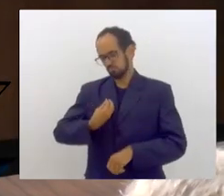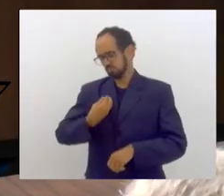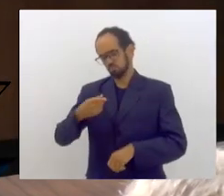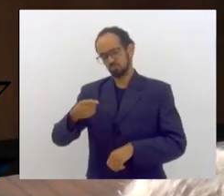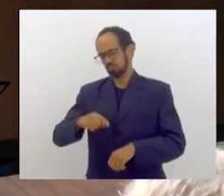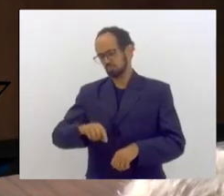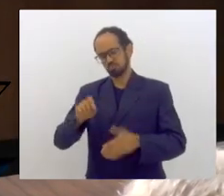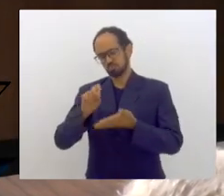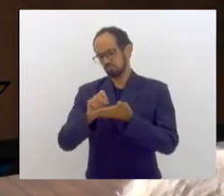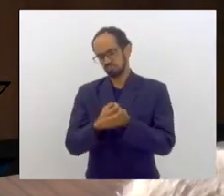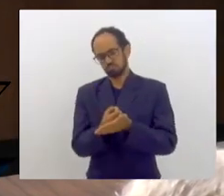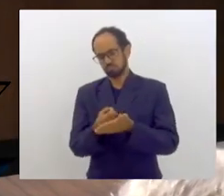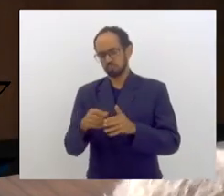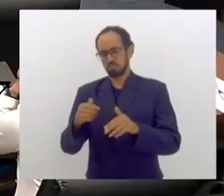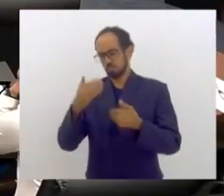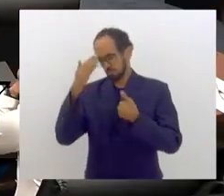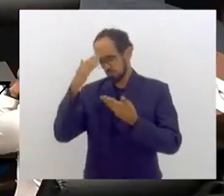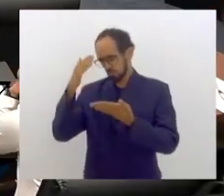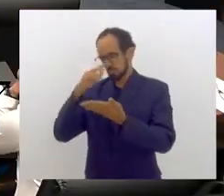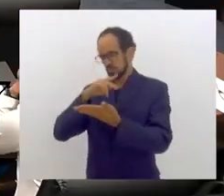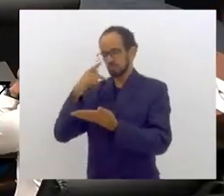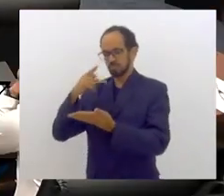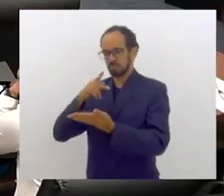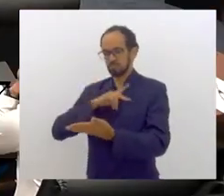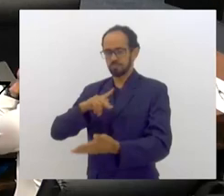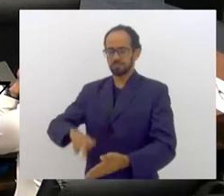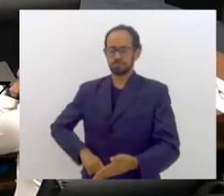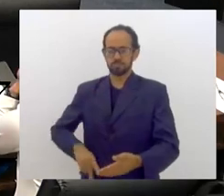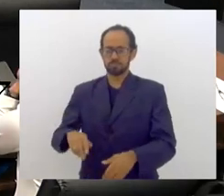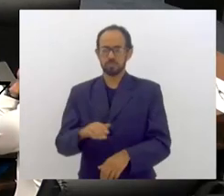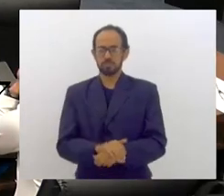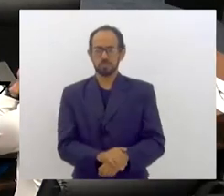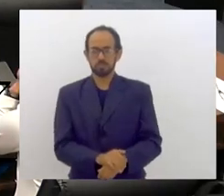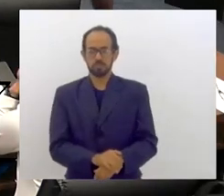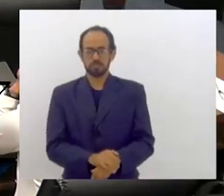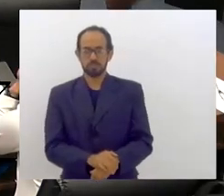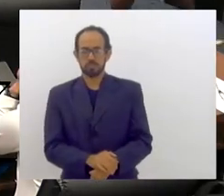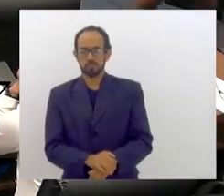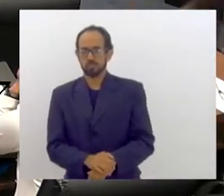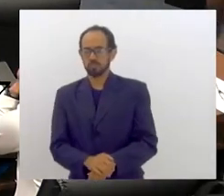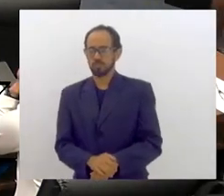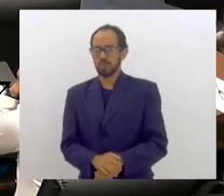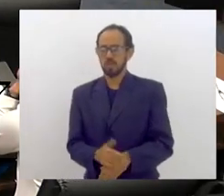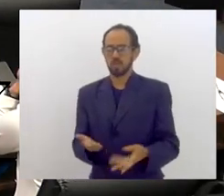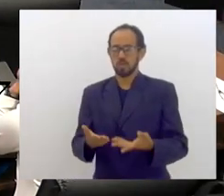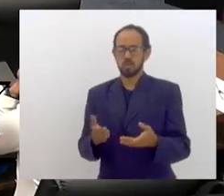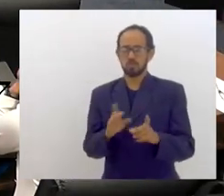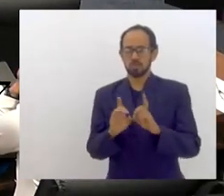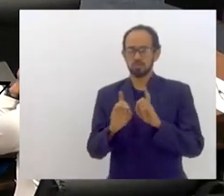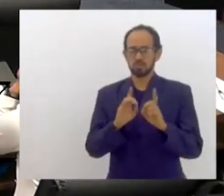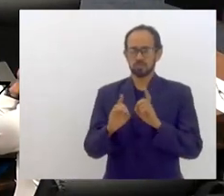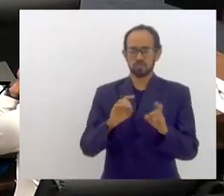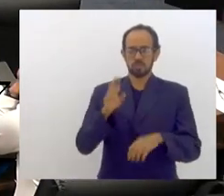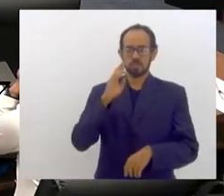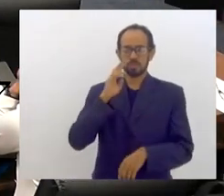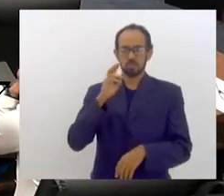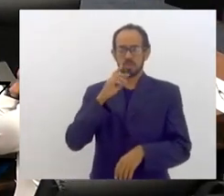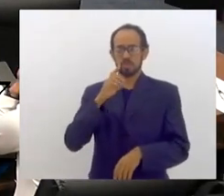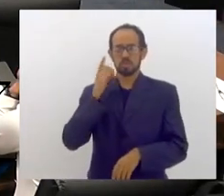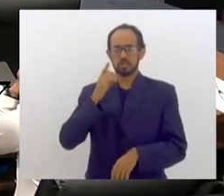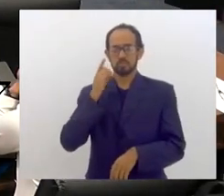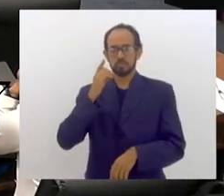desejar participar. Muito obrigada, presidente. Obrigado, presidente. Eu vou passar para discutir aqui a nossa nobre